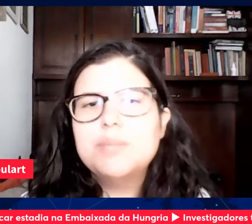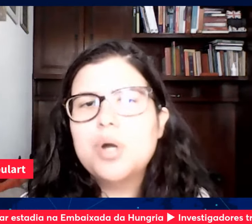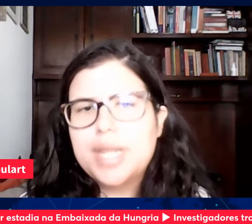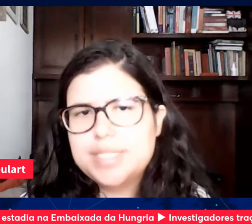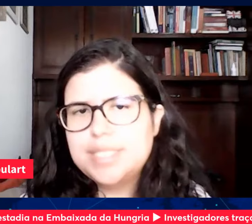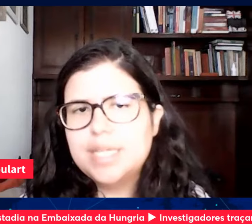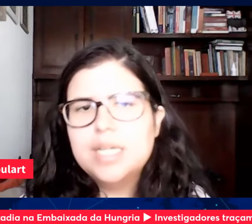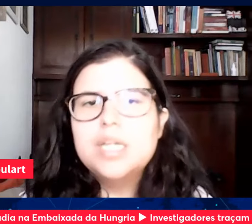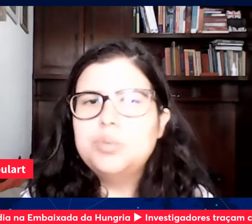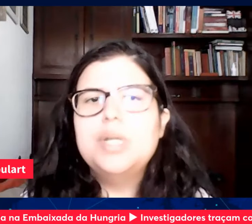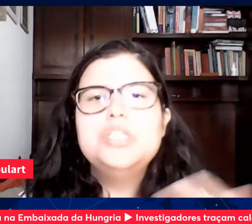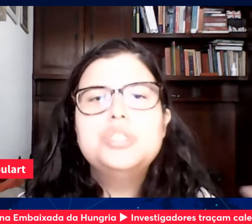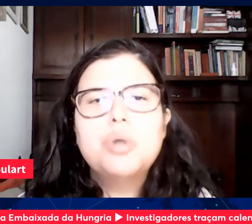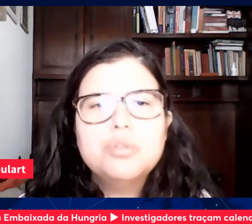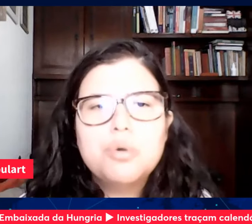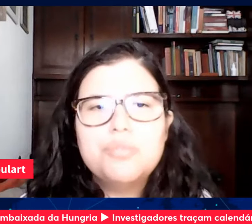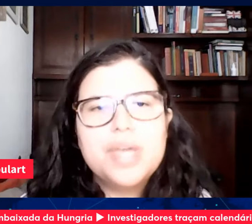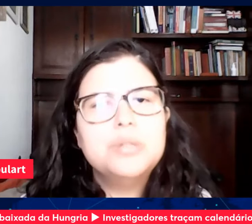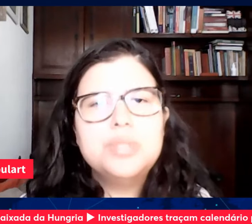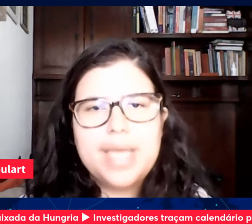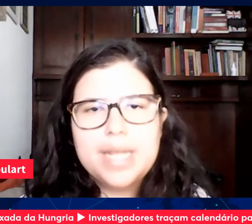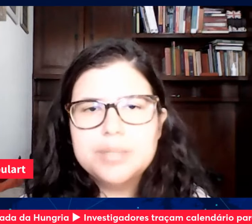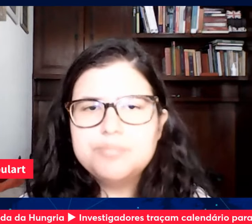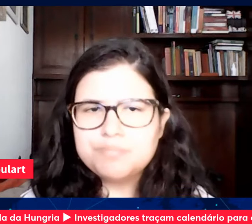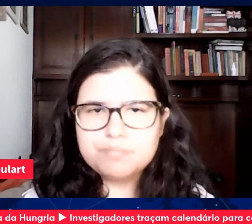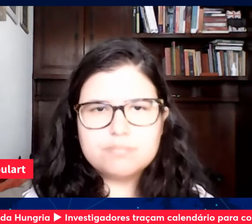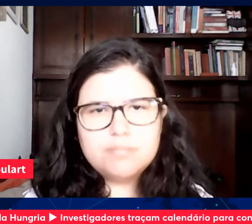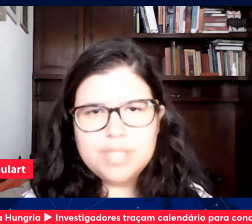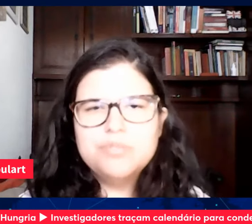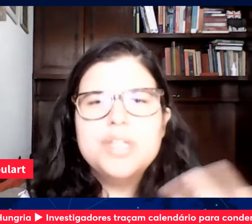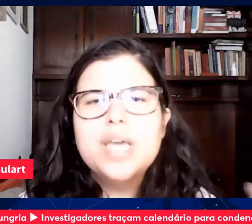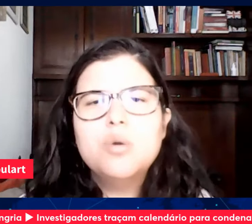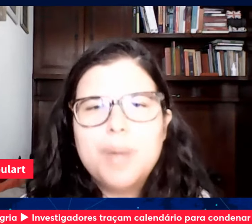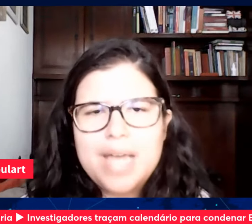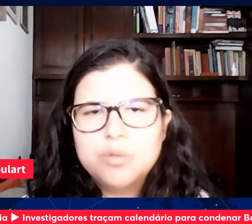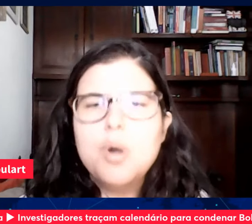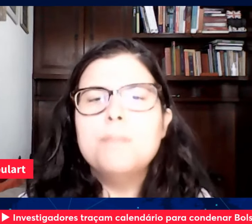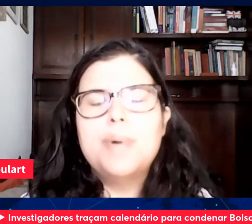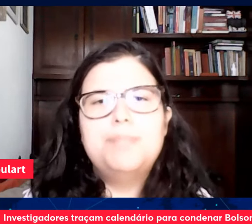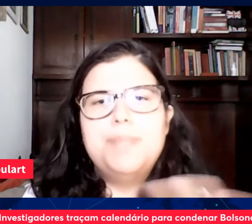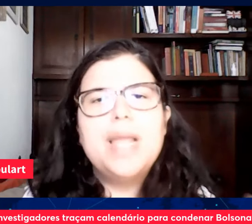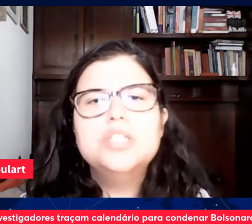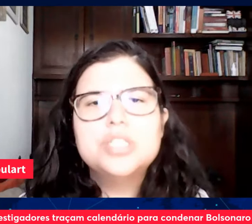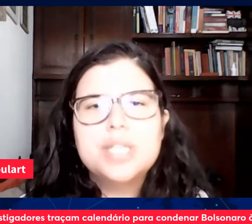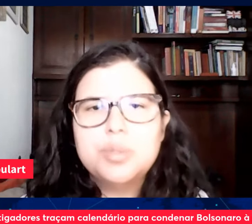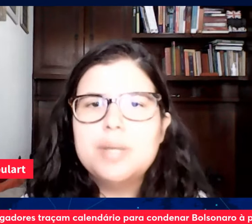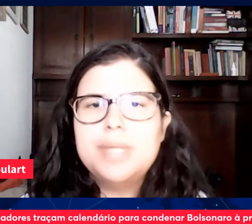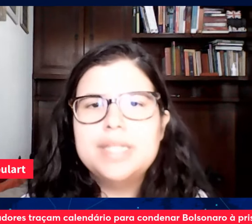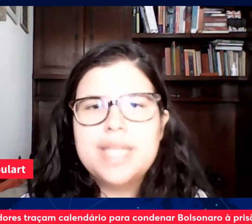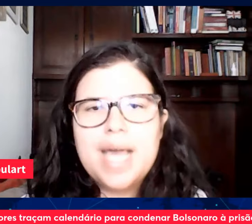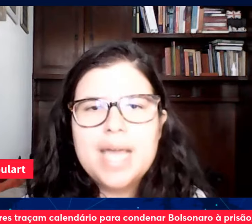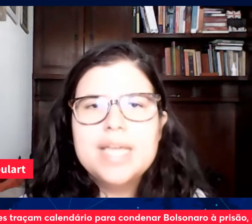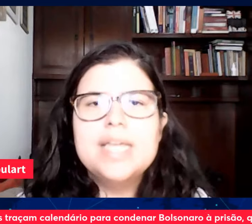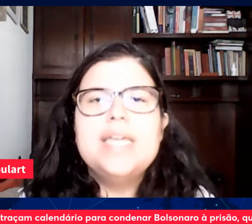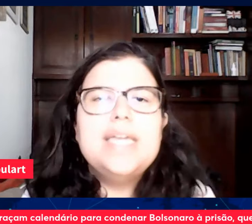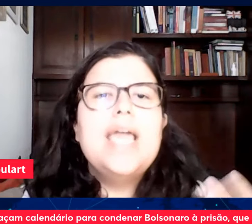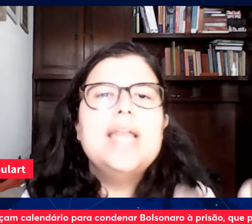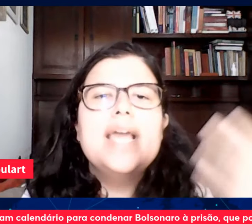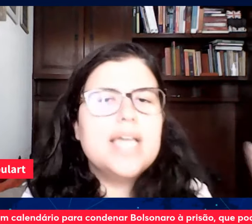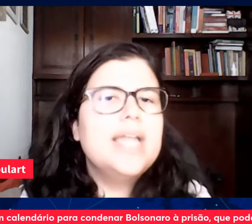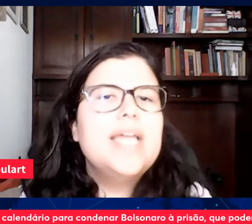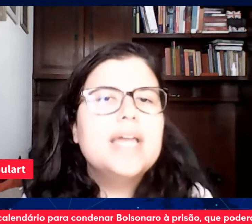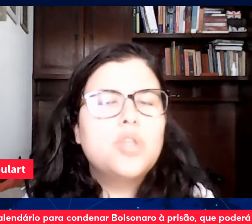defendeu a democracia durante todo o governo dele, foi derrubado pela ditadura militar,